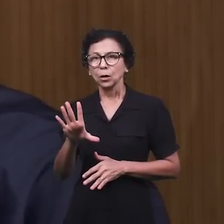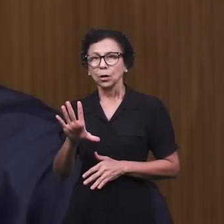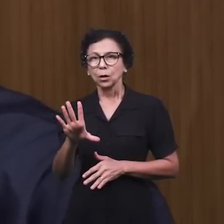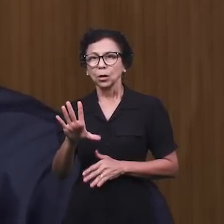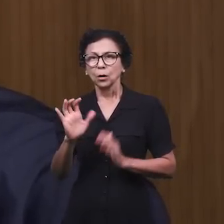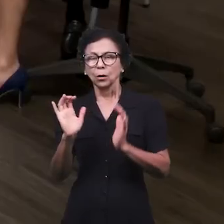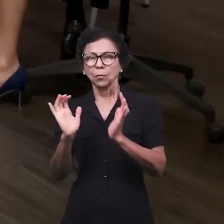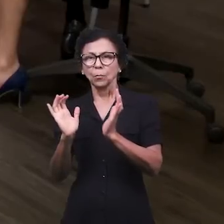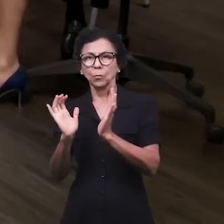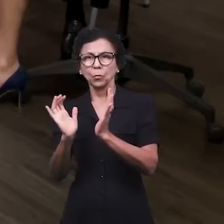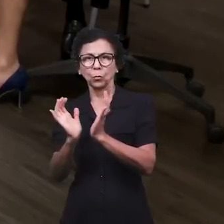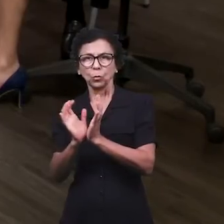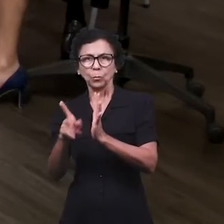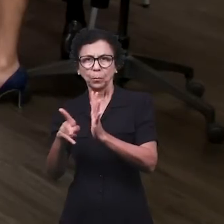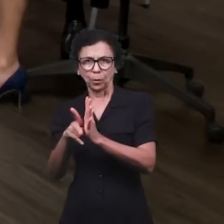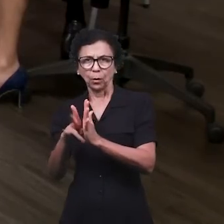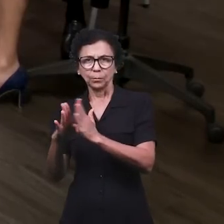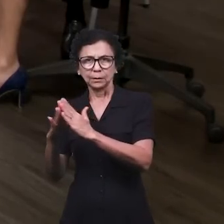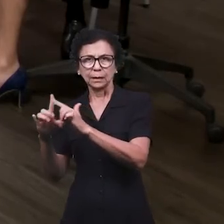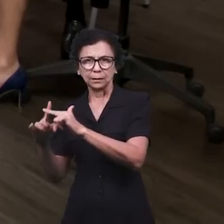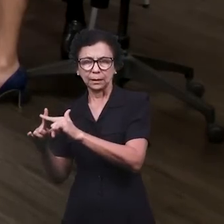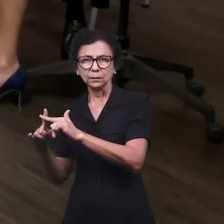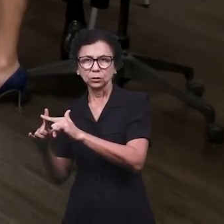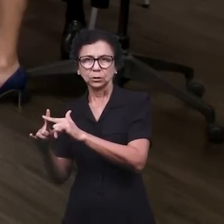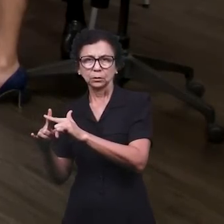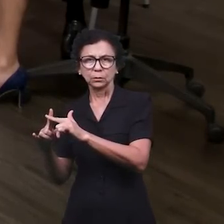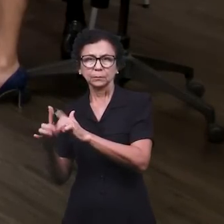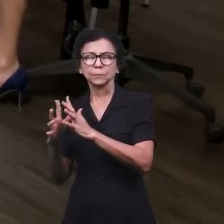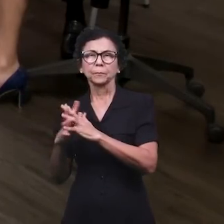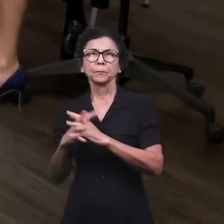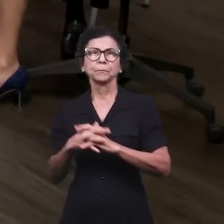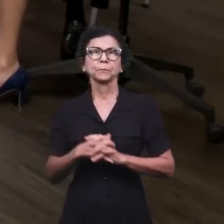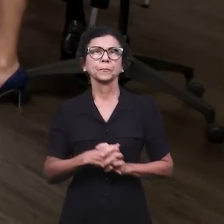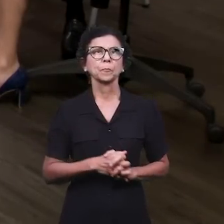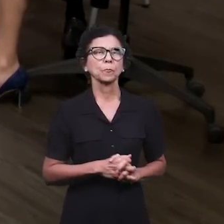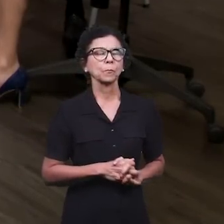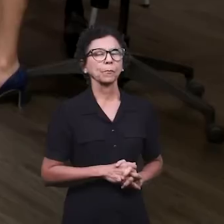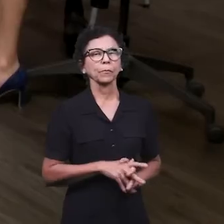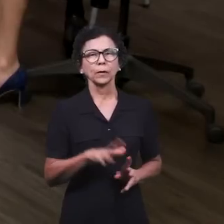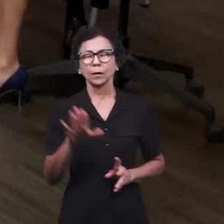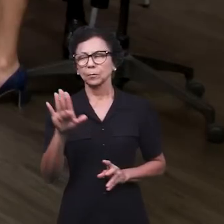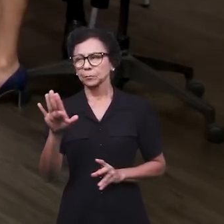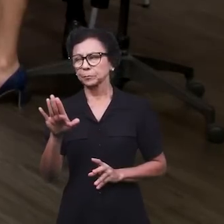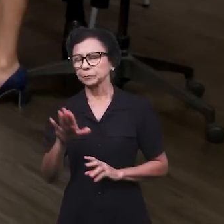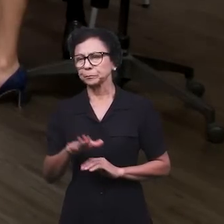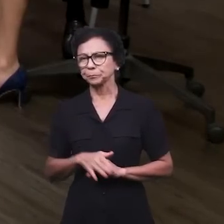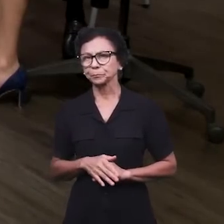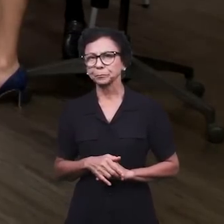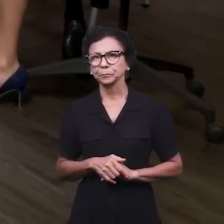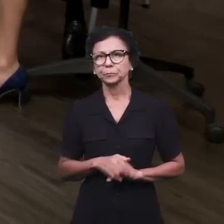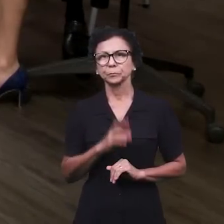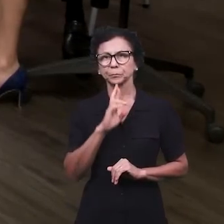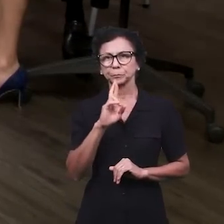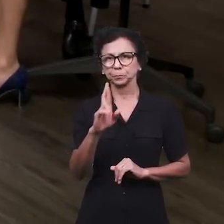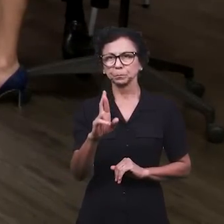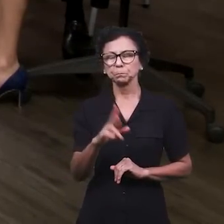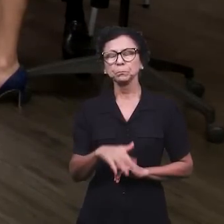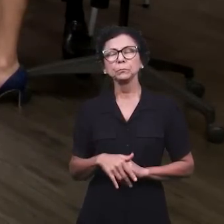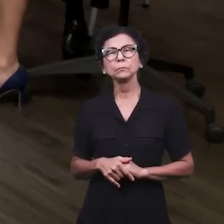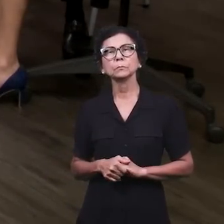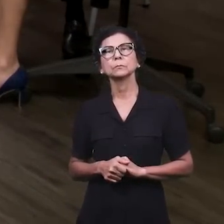espirituais. Bom, vamos aproveitar a pergunta do... Como é o seu nome? Daniel. Daniel, vamos aproveitar a pergunta do